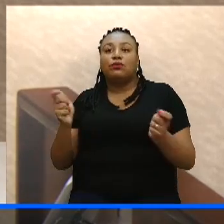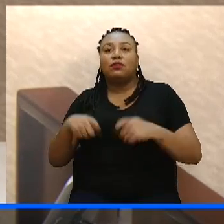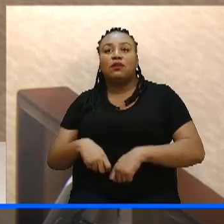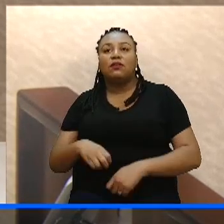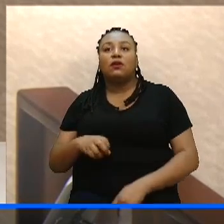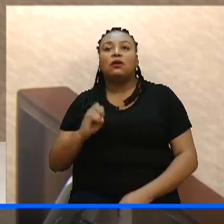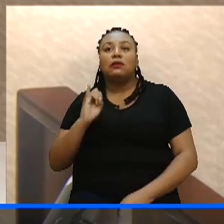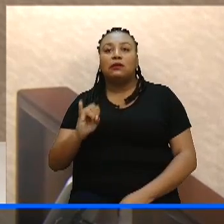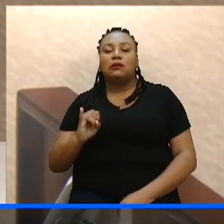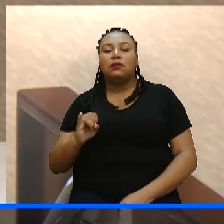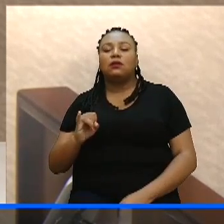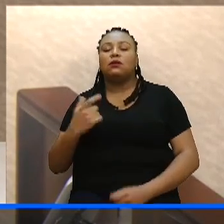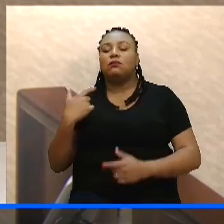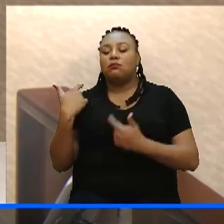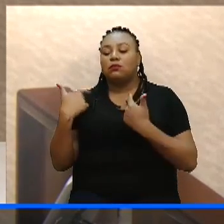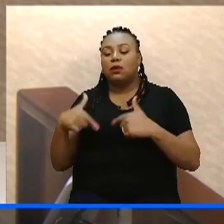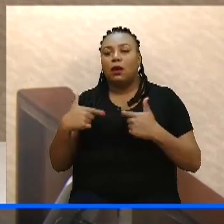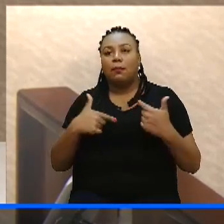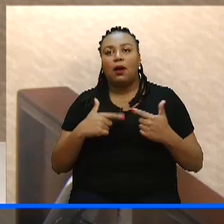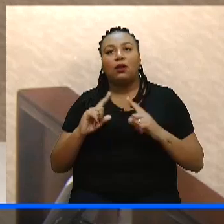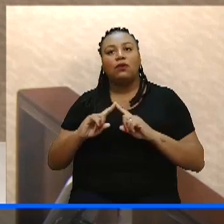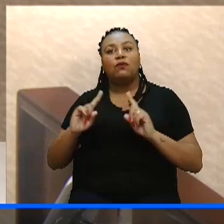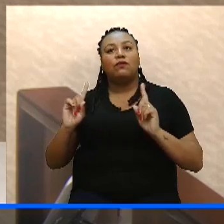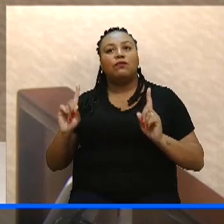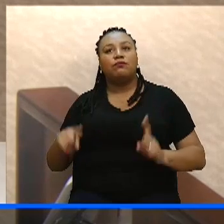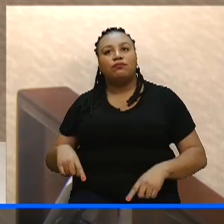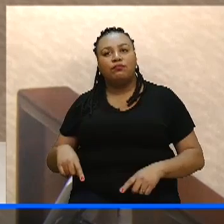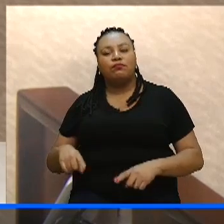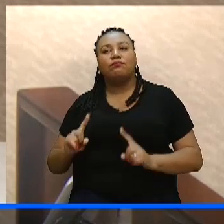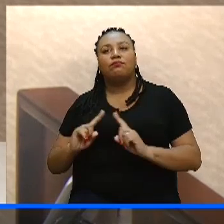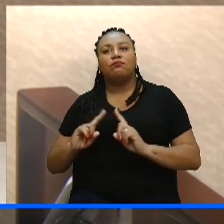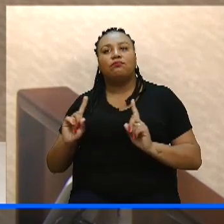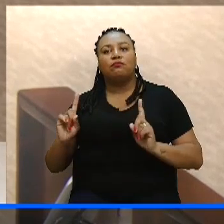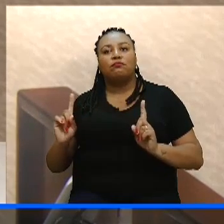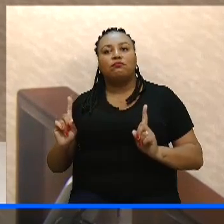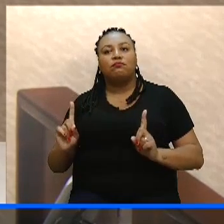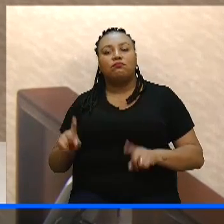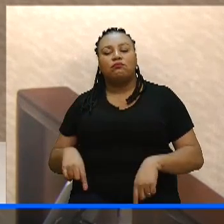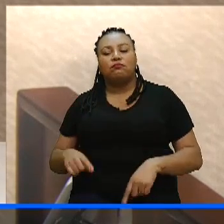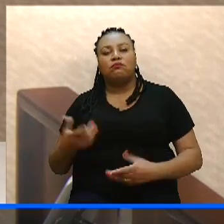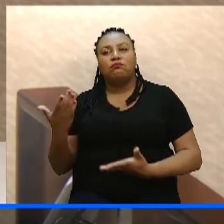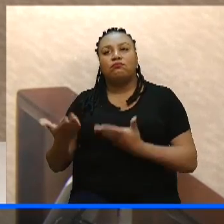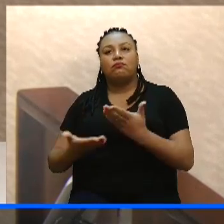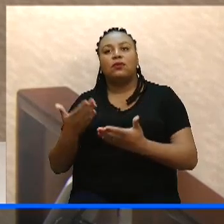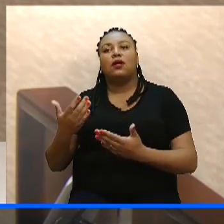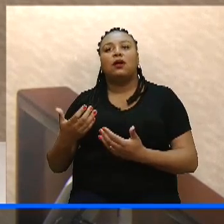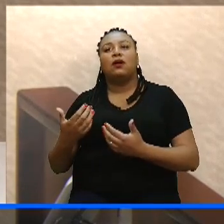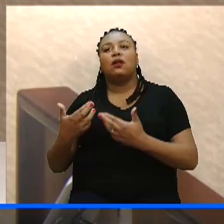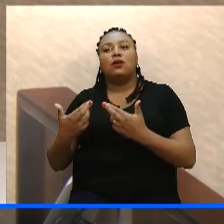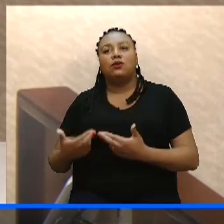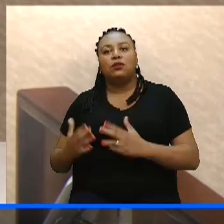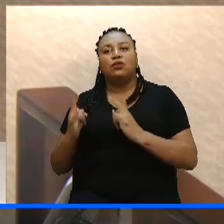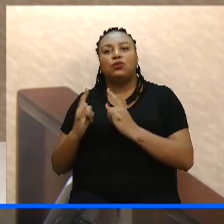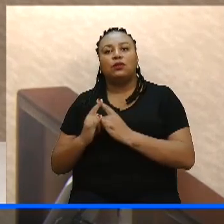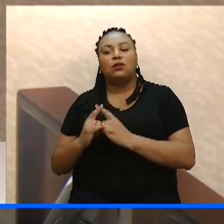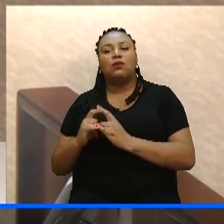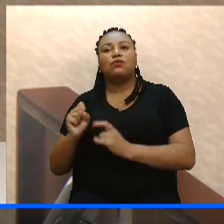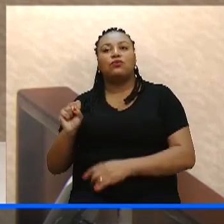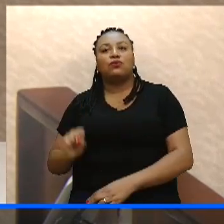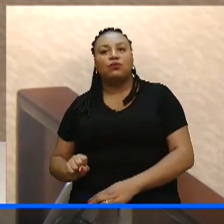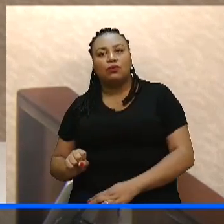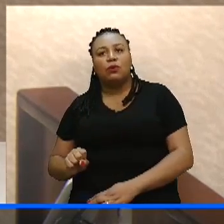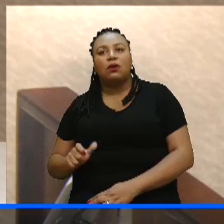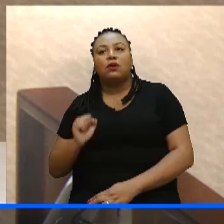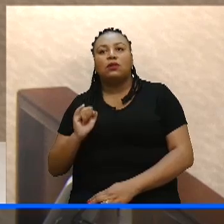sem o trabalho dos servidores dos funcionários da azonasul sem o seu